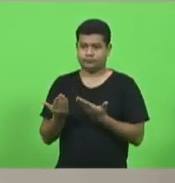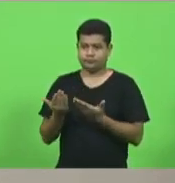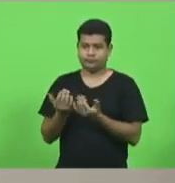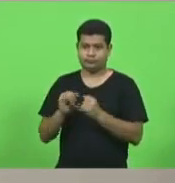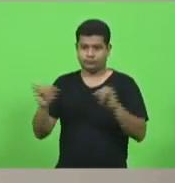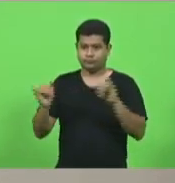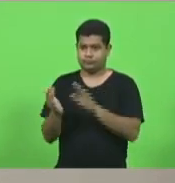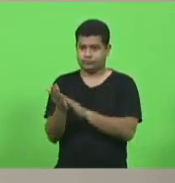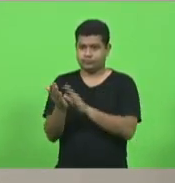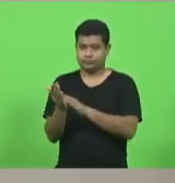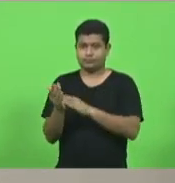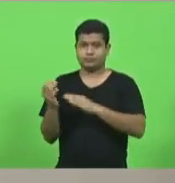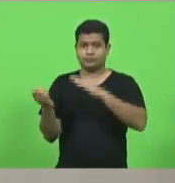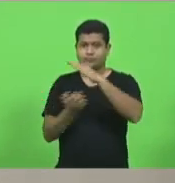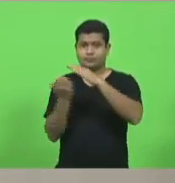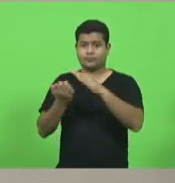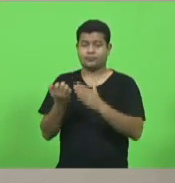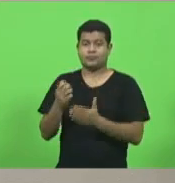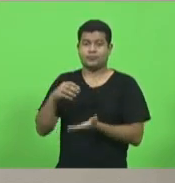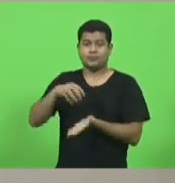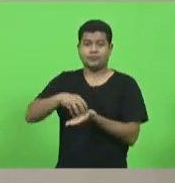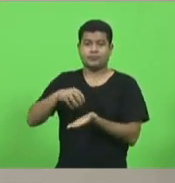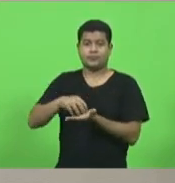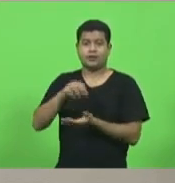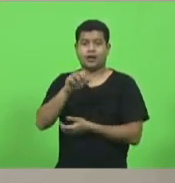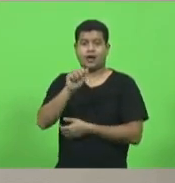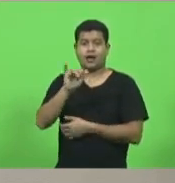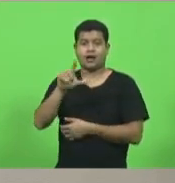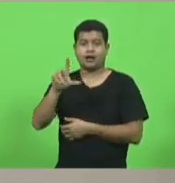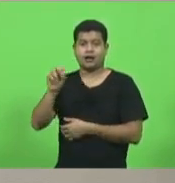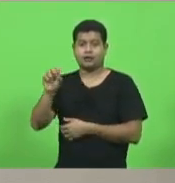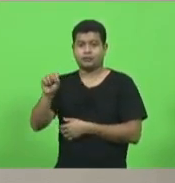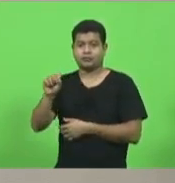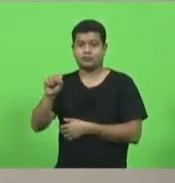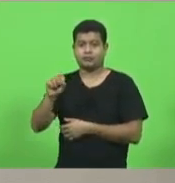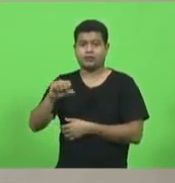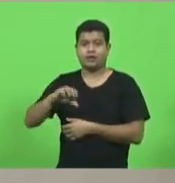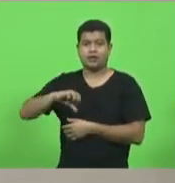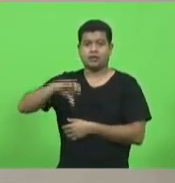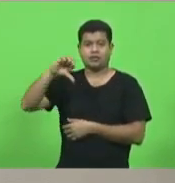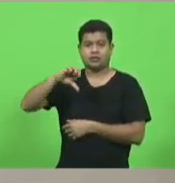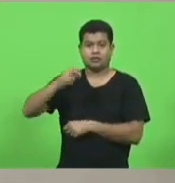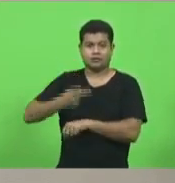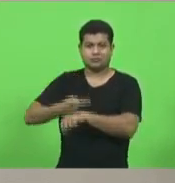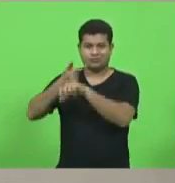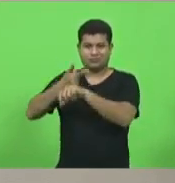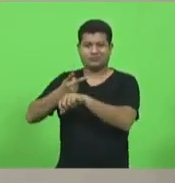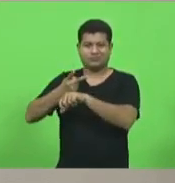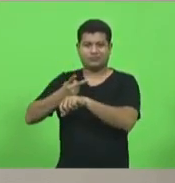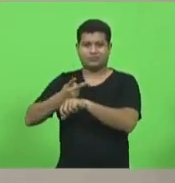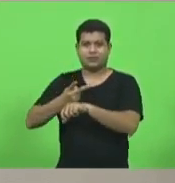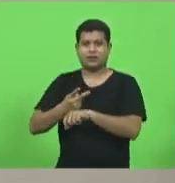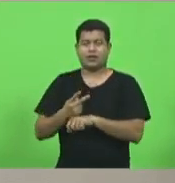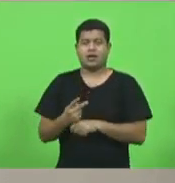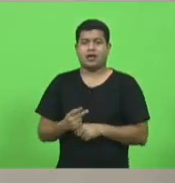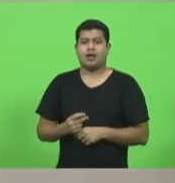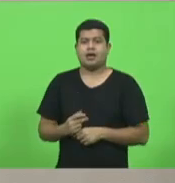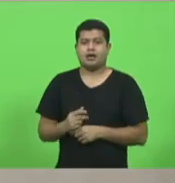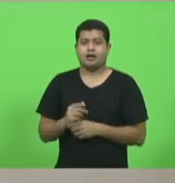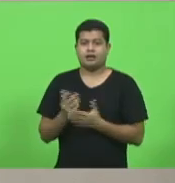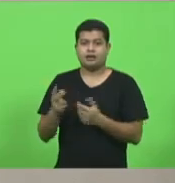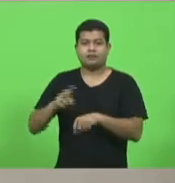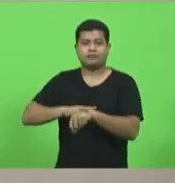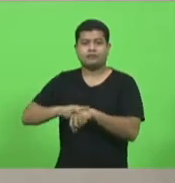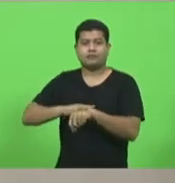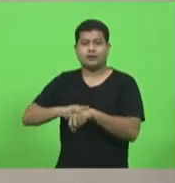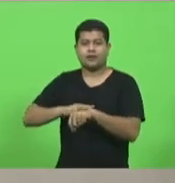central Aylos, por ter sido premiada na nona edição do prêmio Greet, please the work. É em